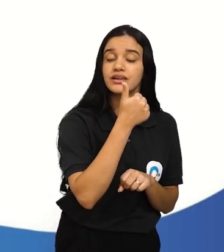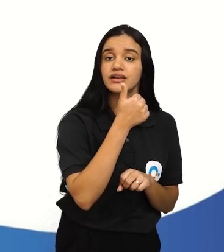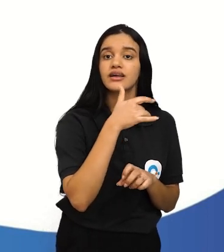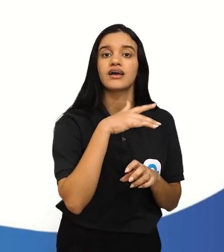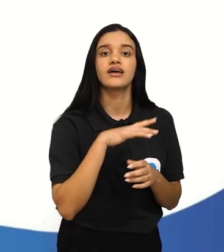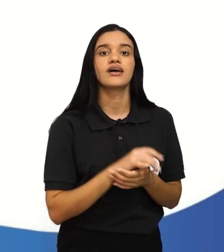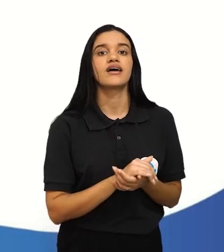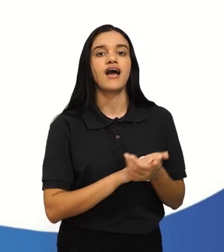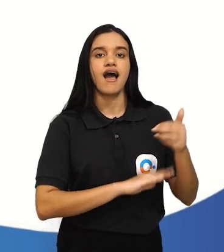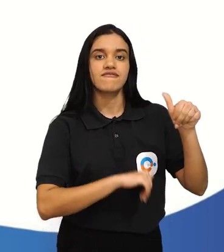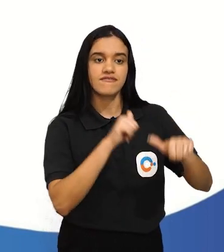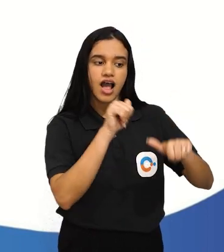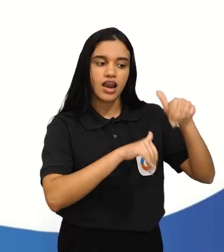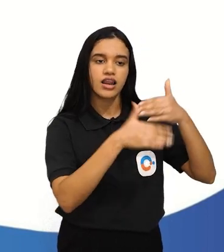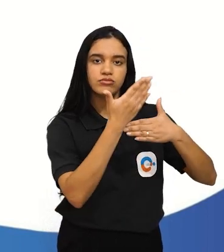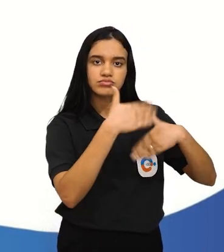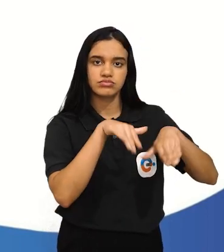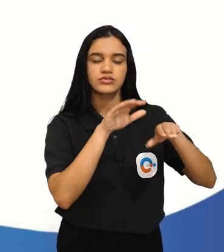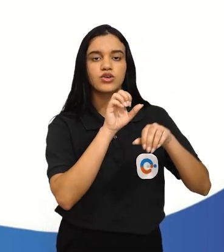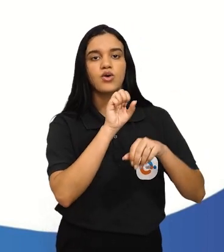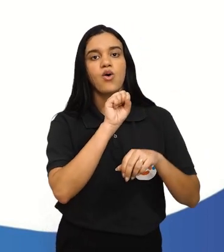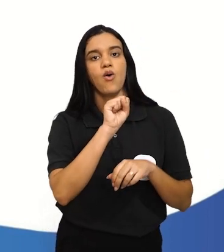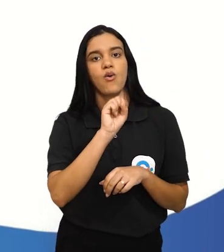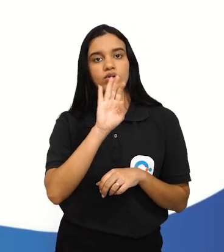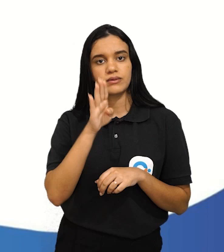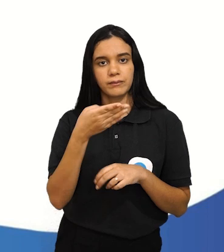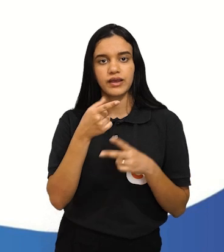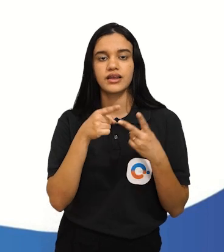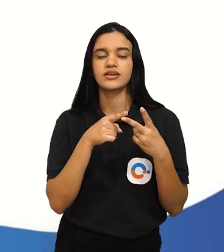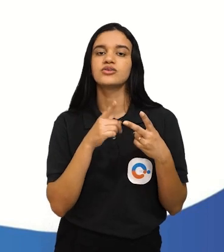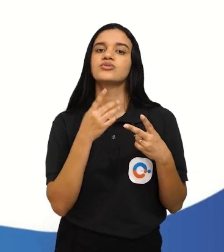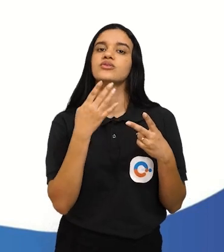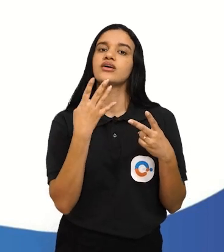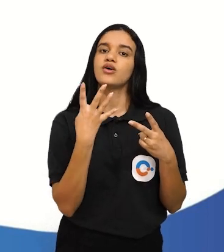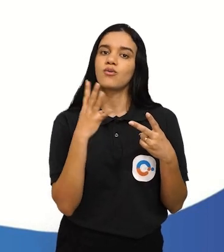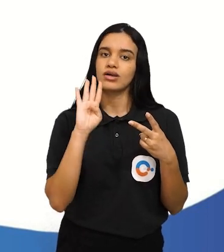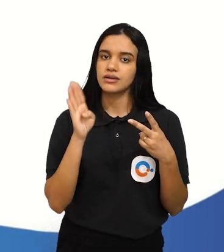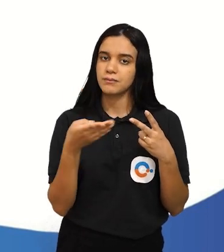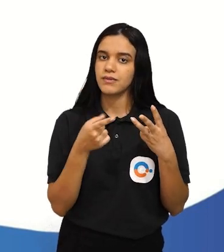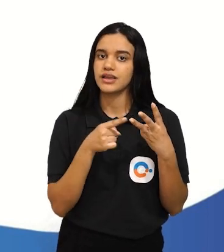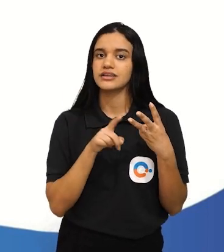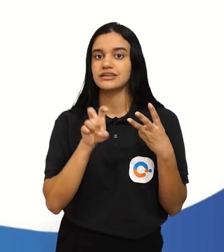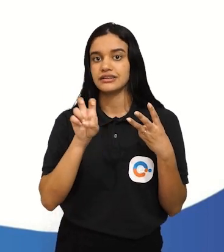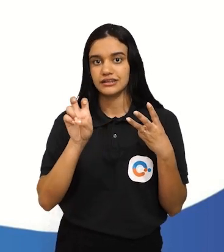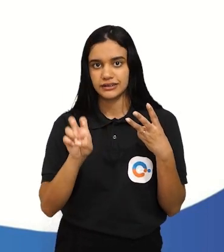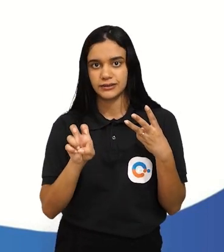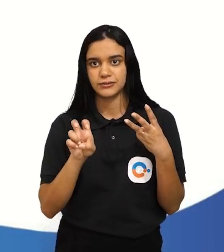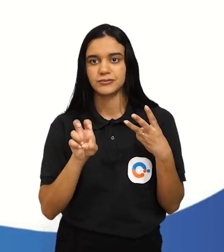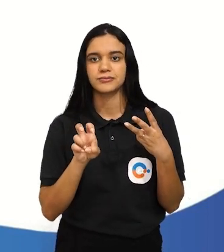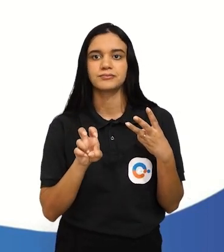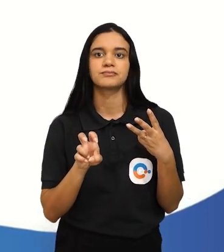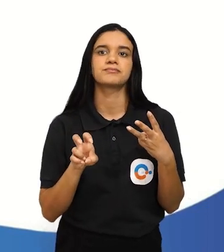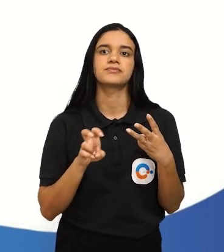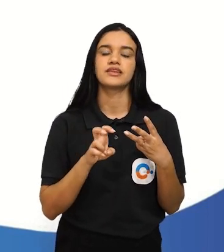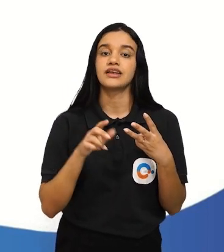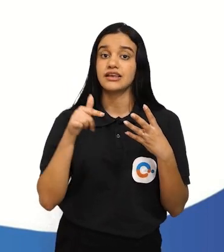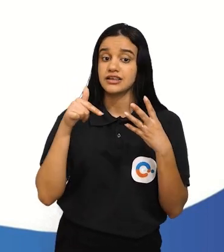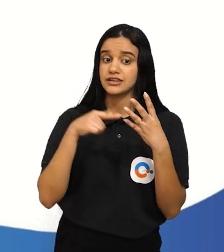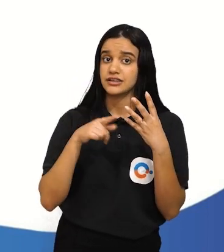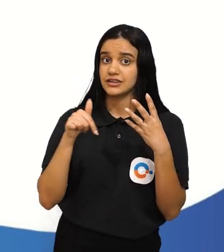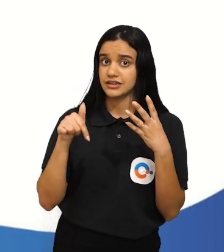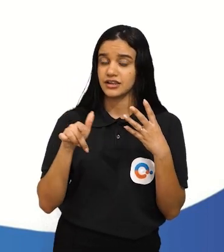as seguintes notas 8,5 7 4,5 e 5 e